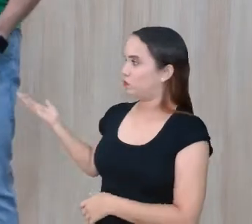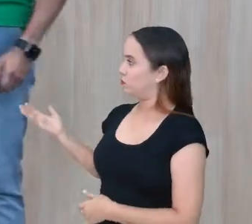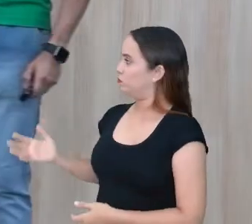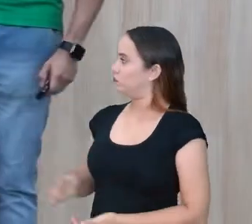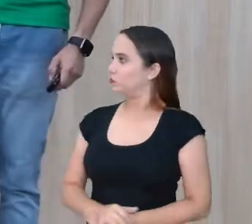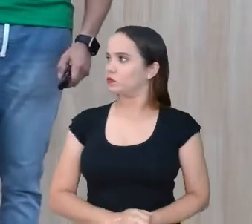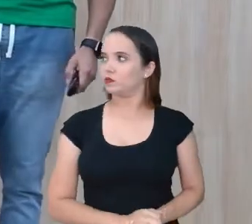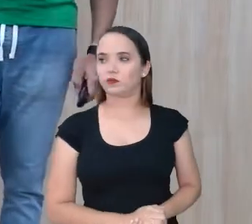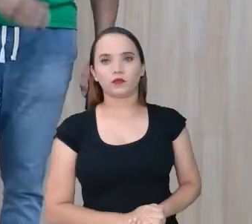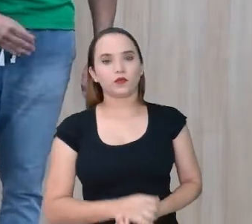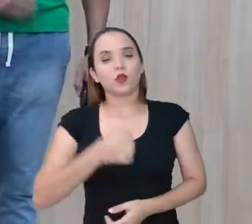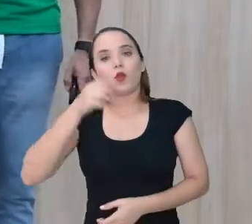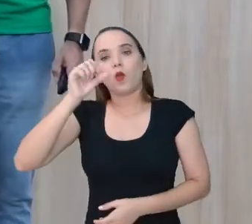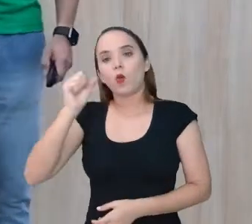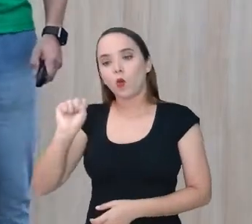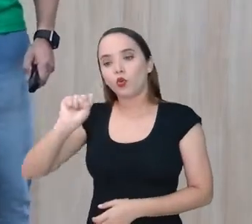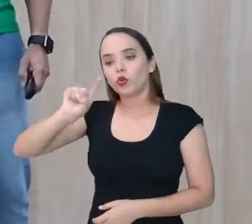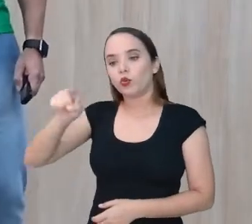eu tenho